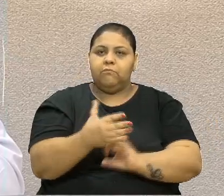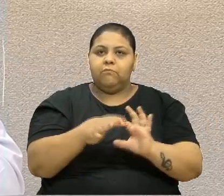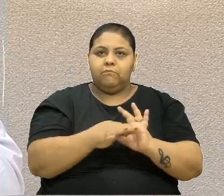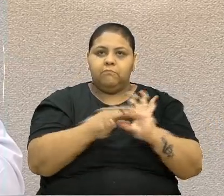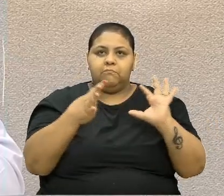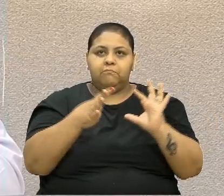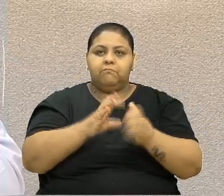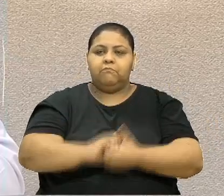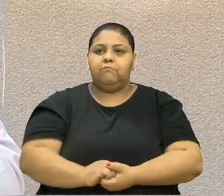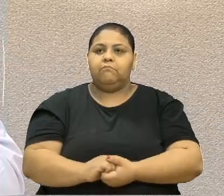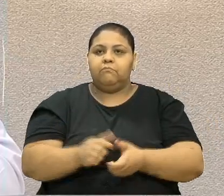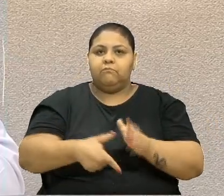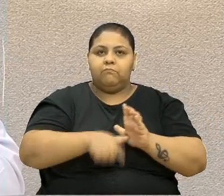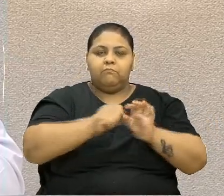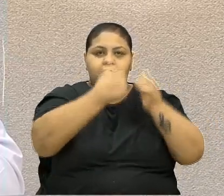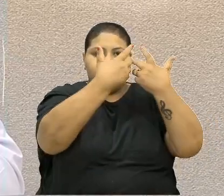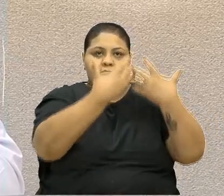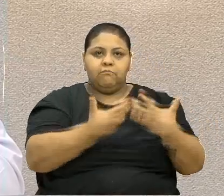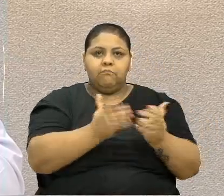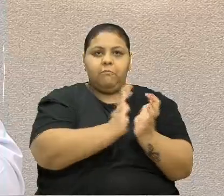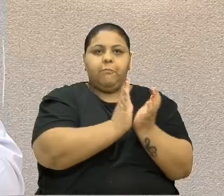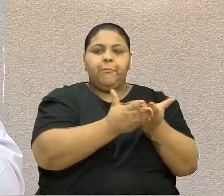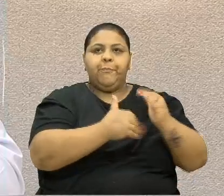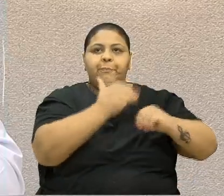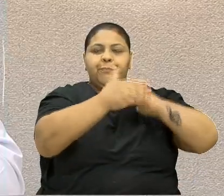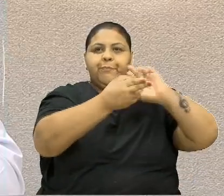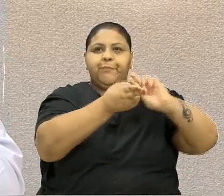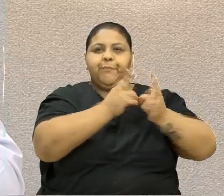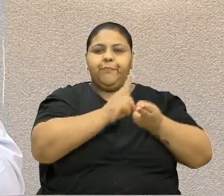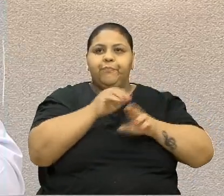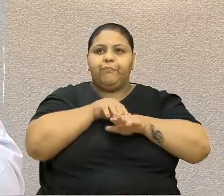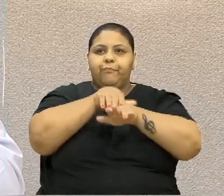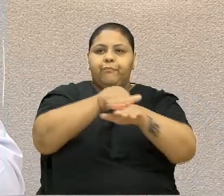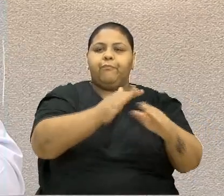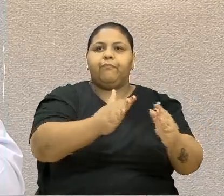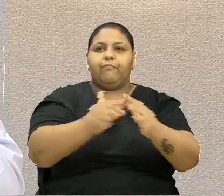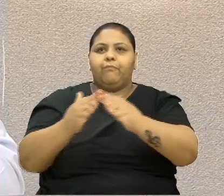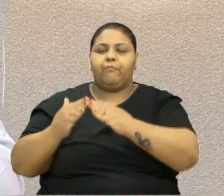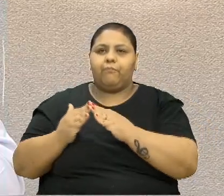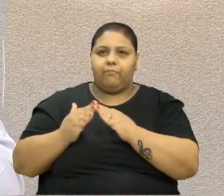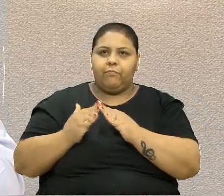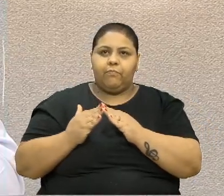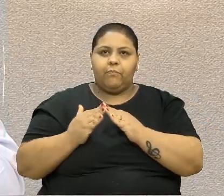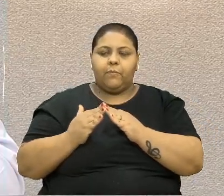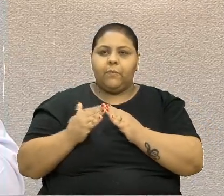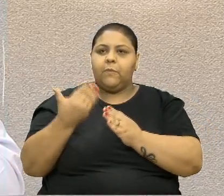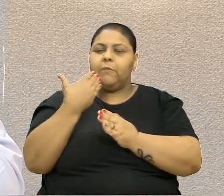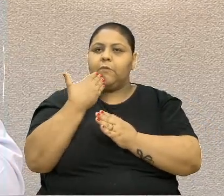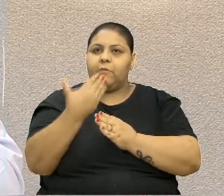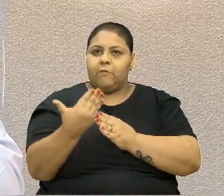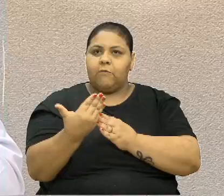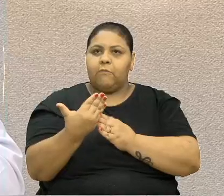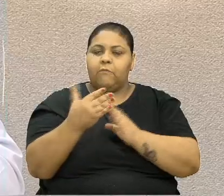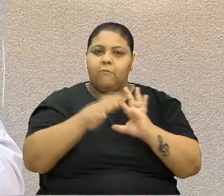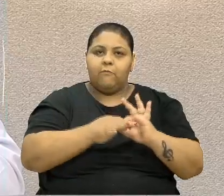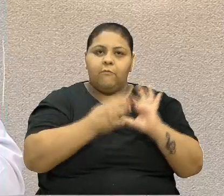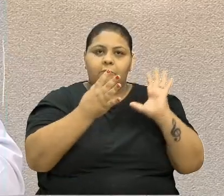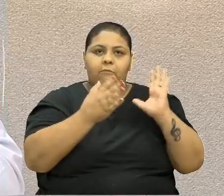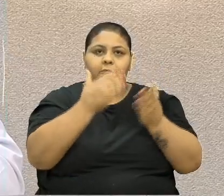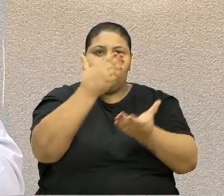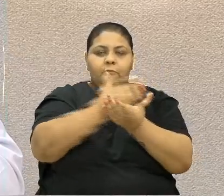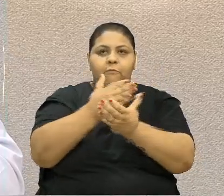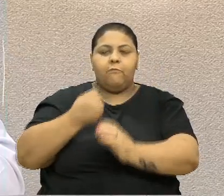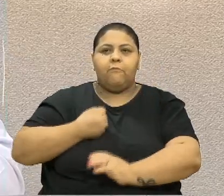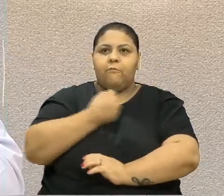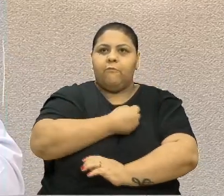legalidade. Ante ao exposto, esta Comissão de Desenvolvimento Urbano, Transporte e Habitação manifesta-se de forma favorável ao processo